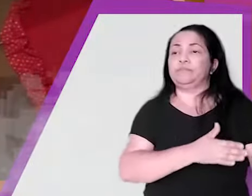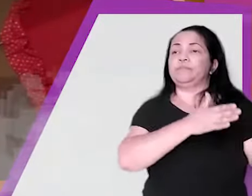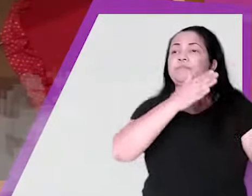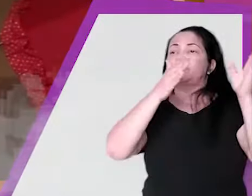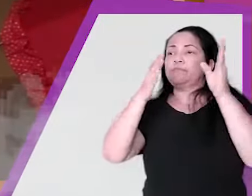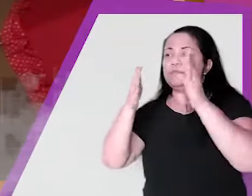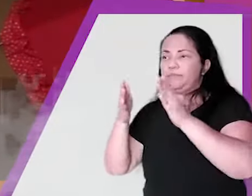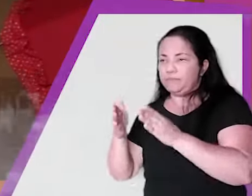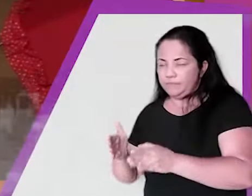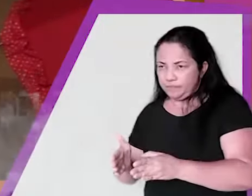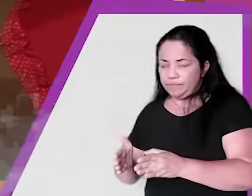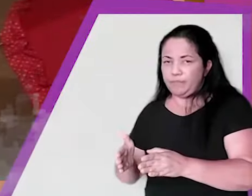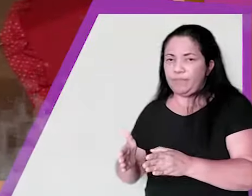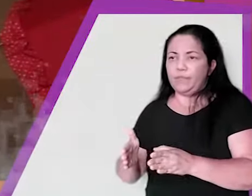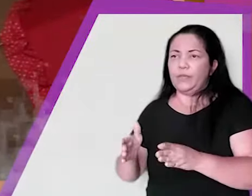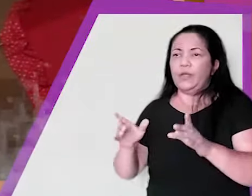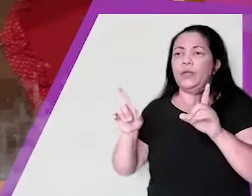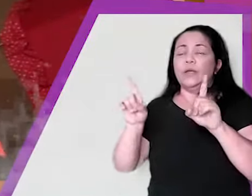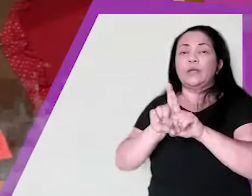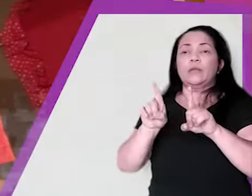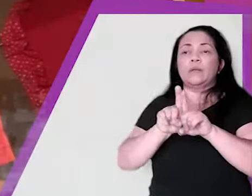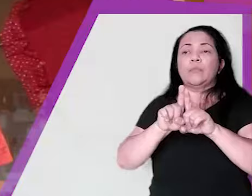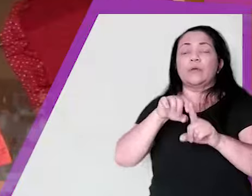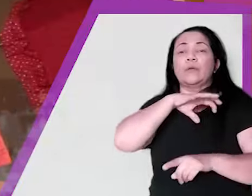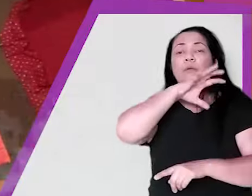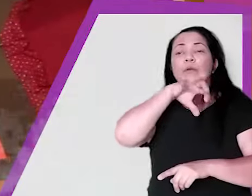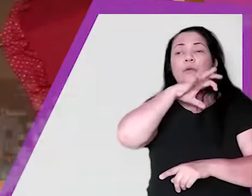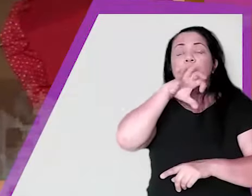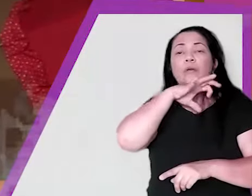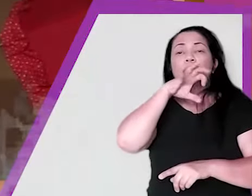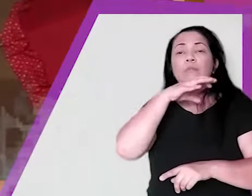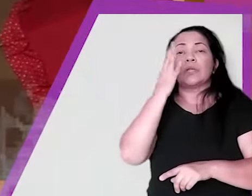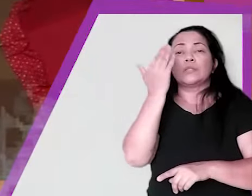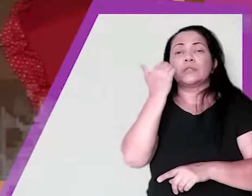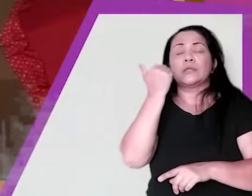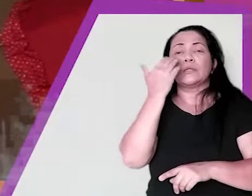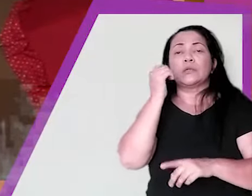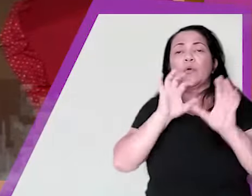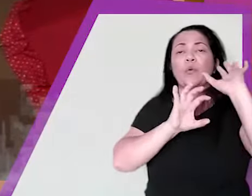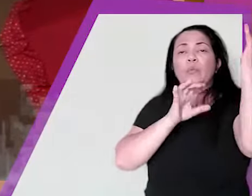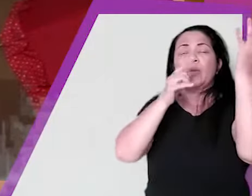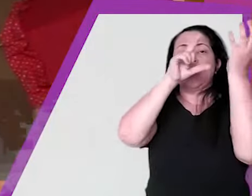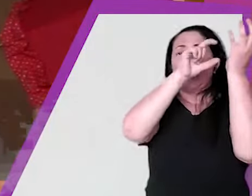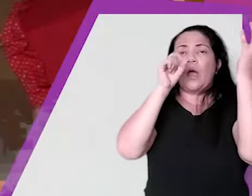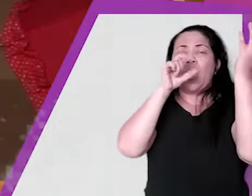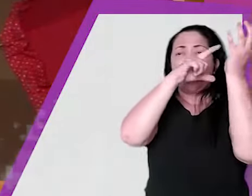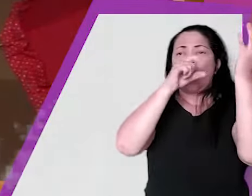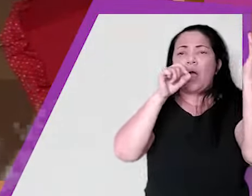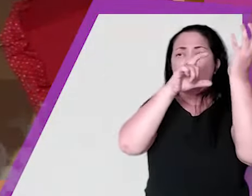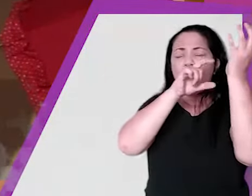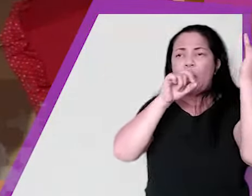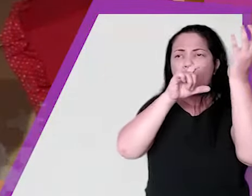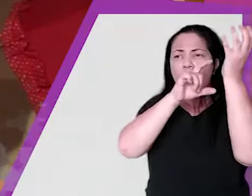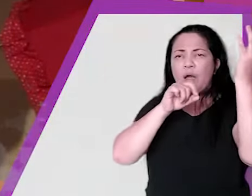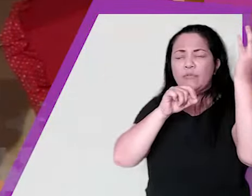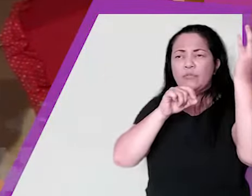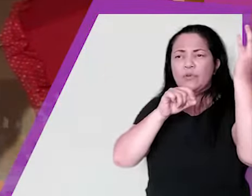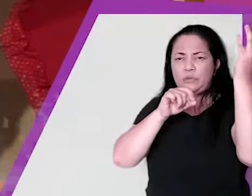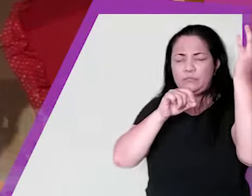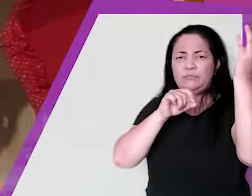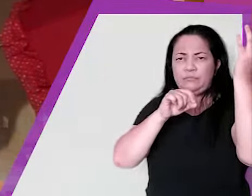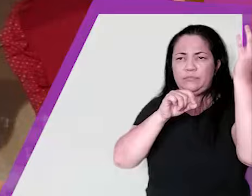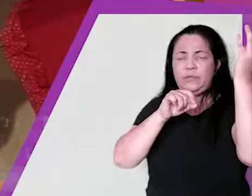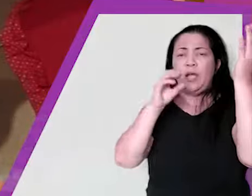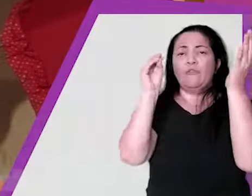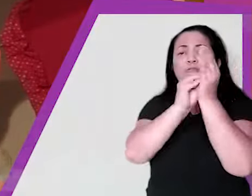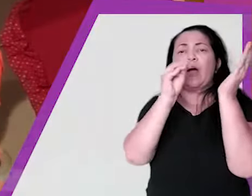porque esse capim ficou muito denso. E, paralelamente também, eles vão encontrando menos, os herbívoros vão encontrando menos alimento. Por